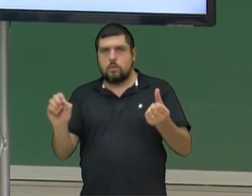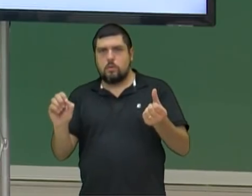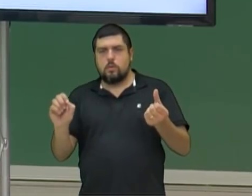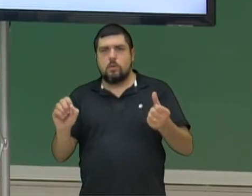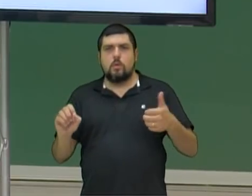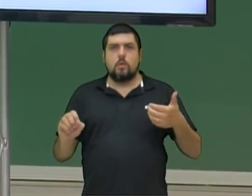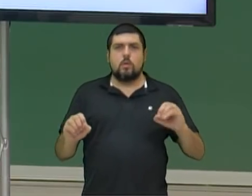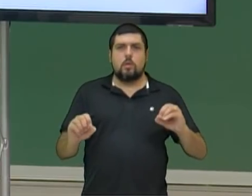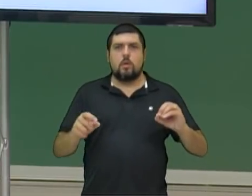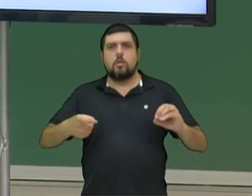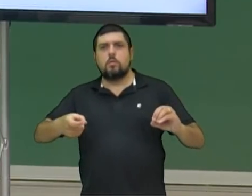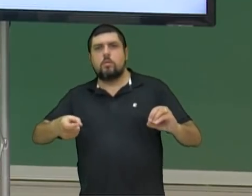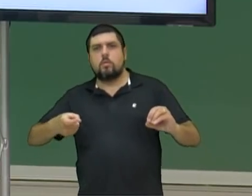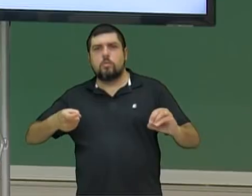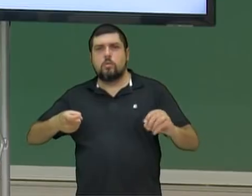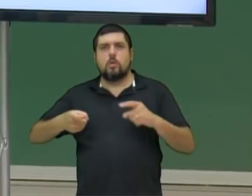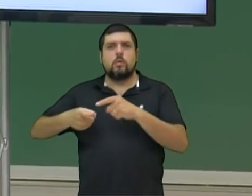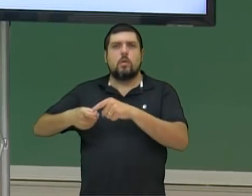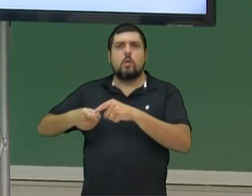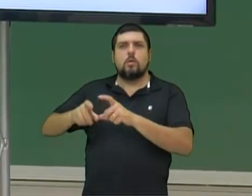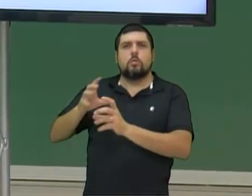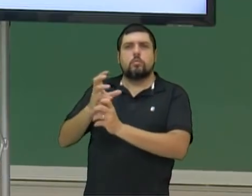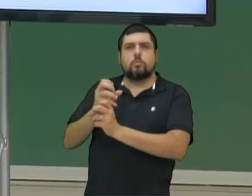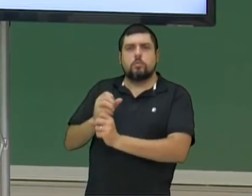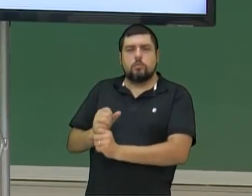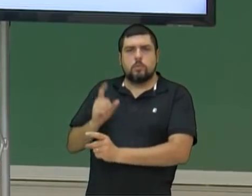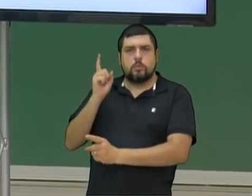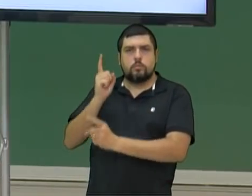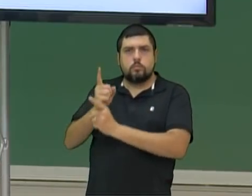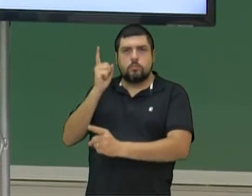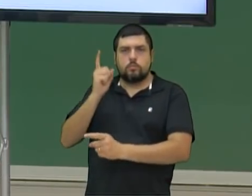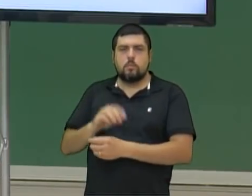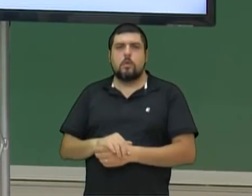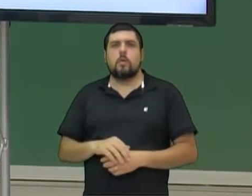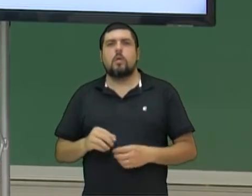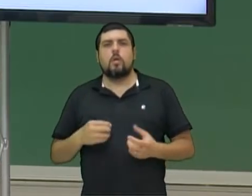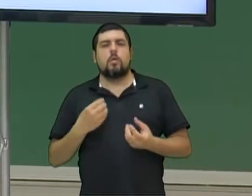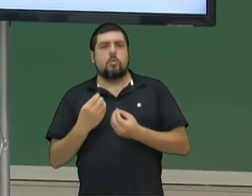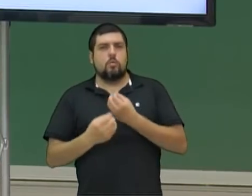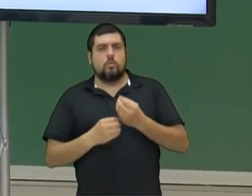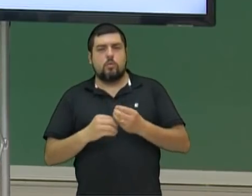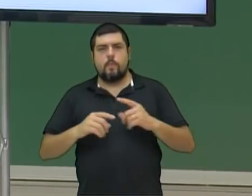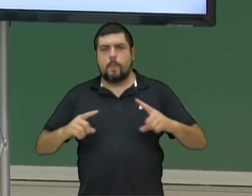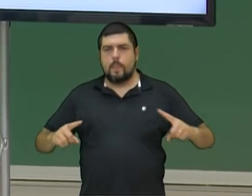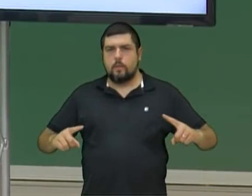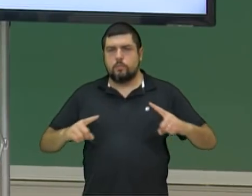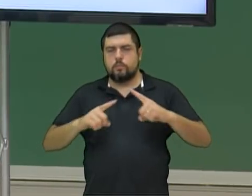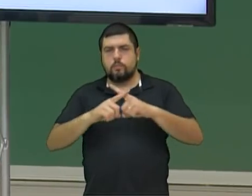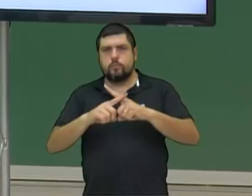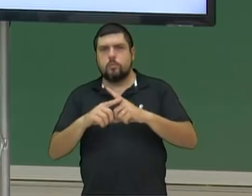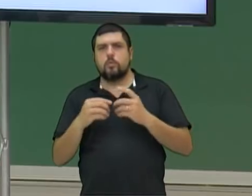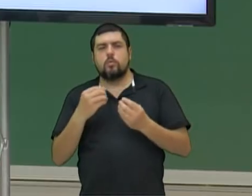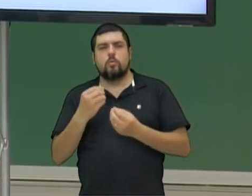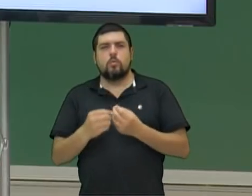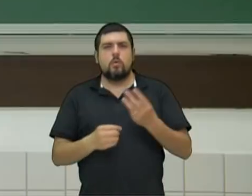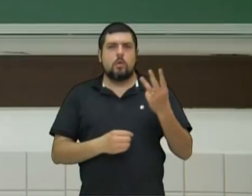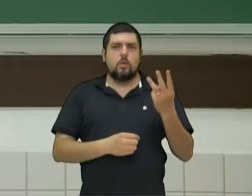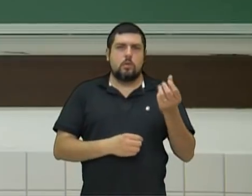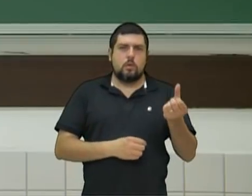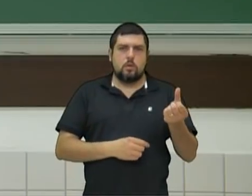x, que é o valor que eu vou encontrar. Então, multiplico aqui cruzado, tá bom? 36 vezes